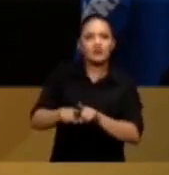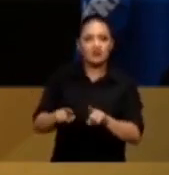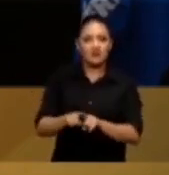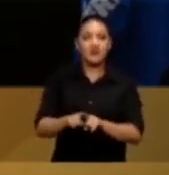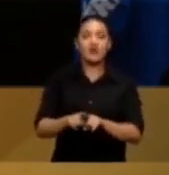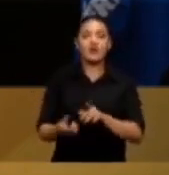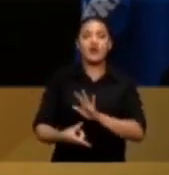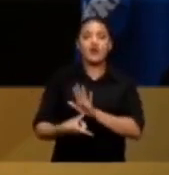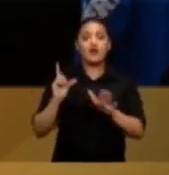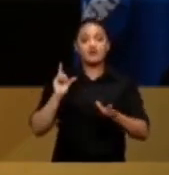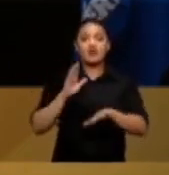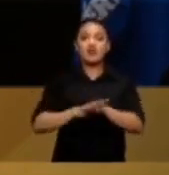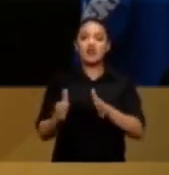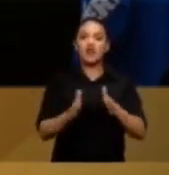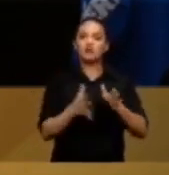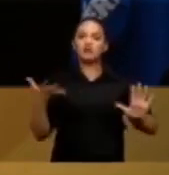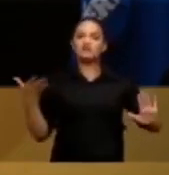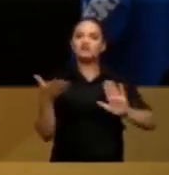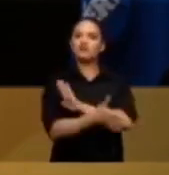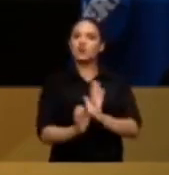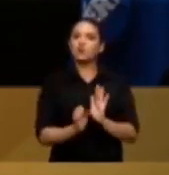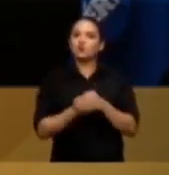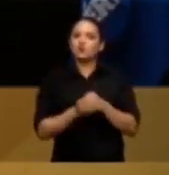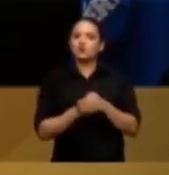justificava a contento a sua custódia,